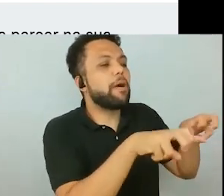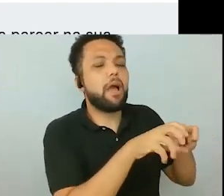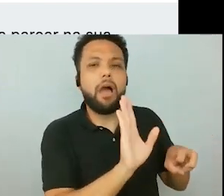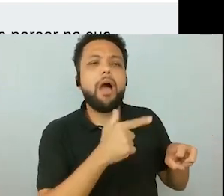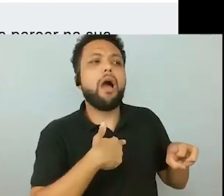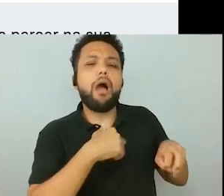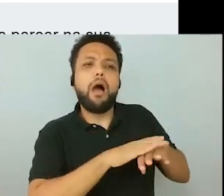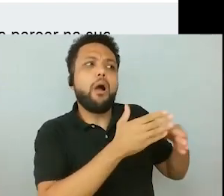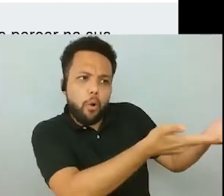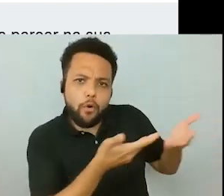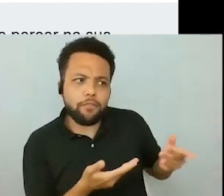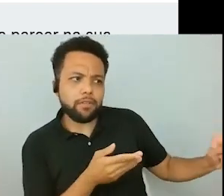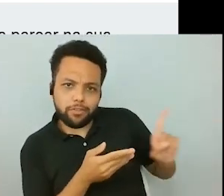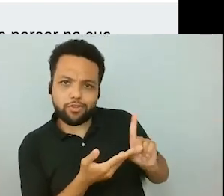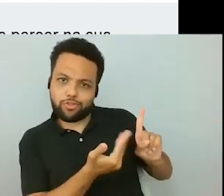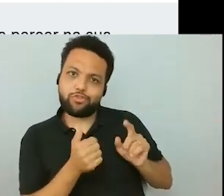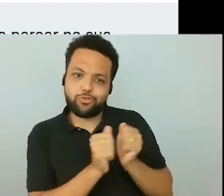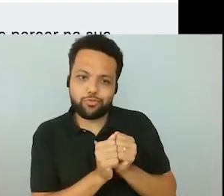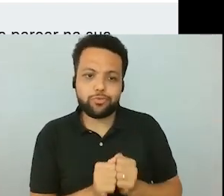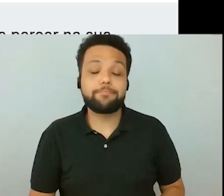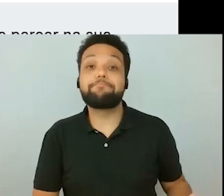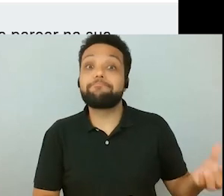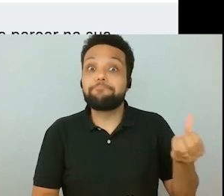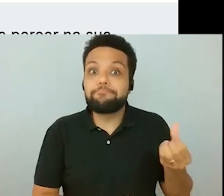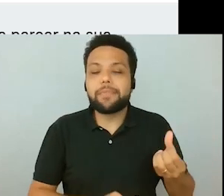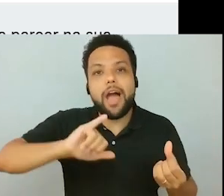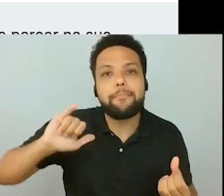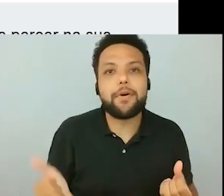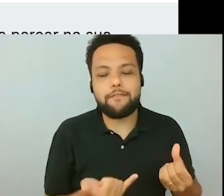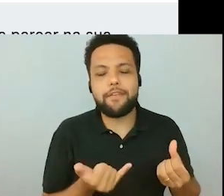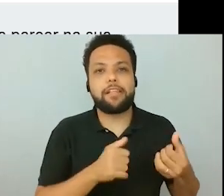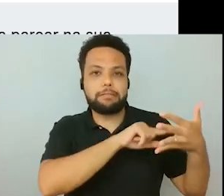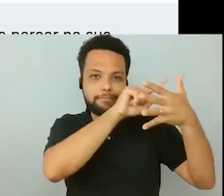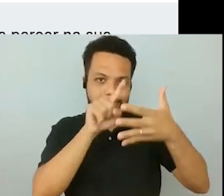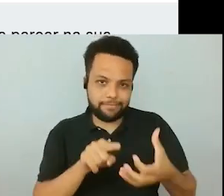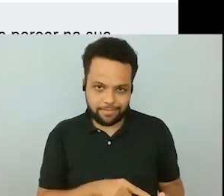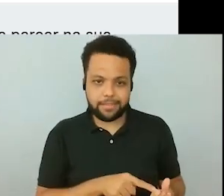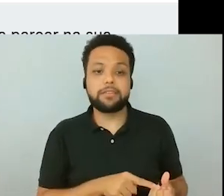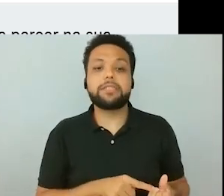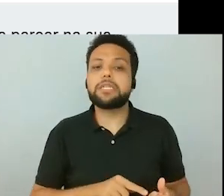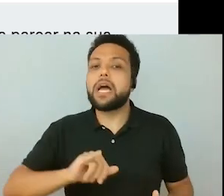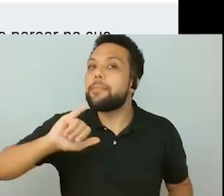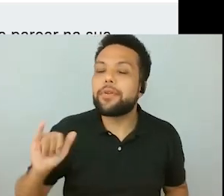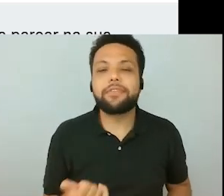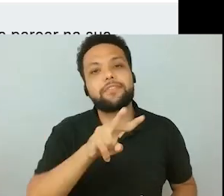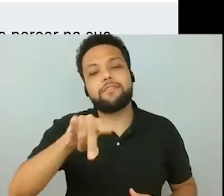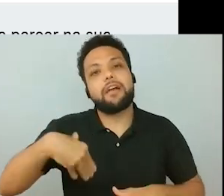aproveitem, porque vocês vão evoluir muito na carreira e vai ser uma vantagem incrível para o